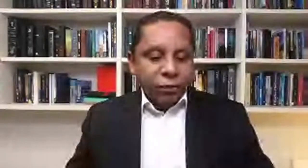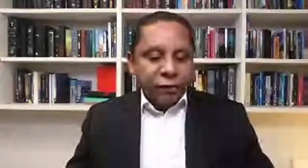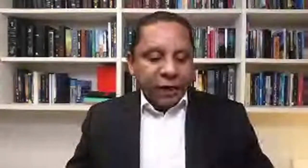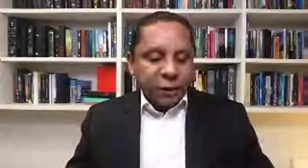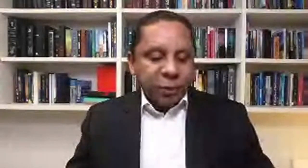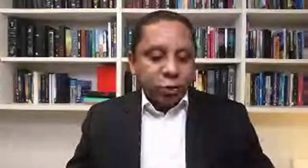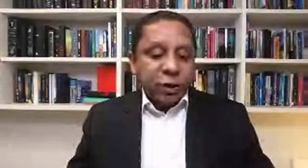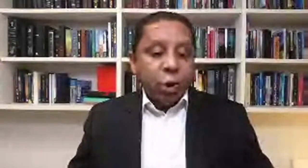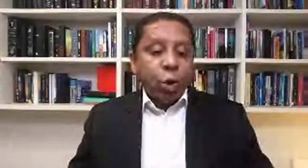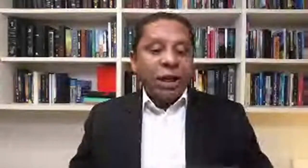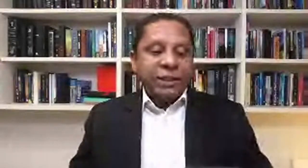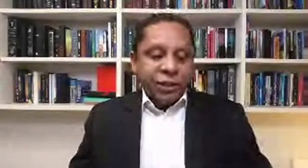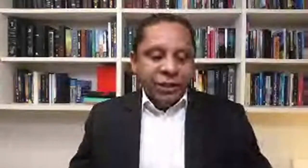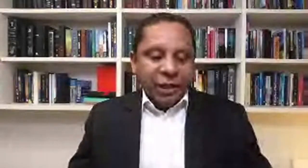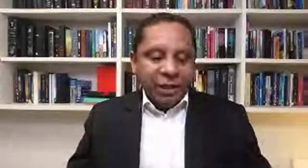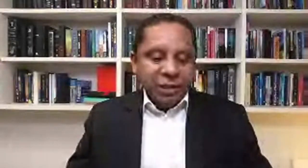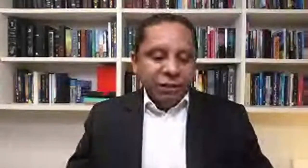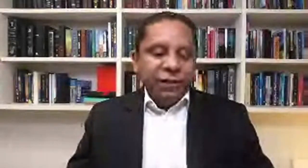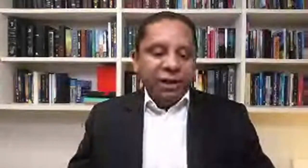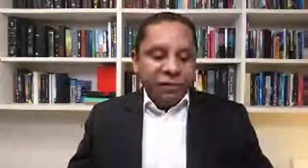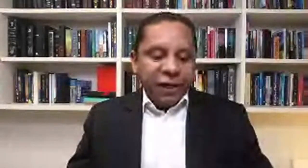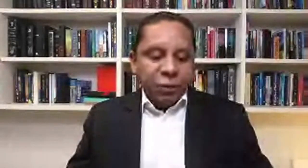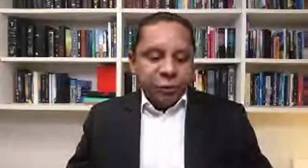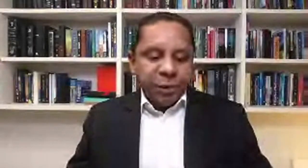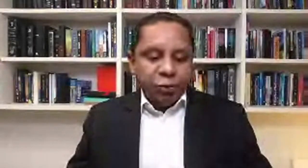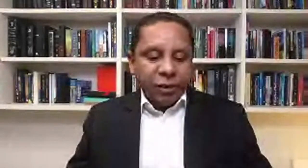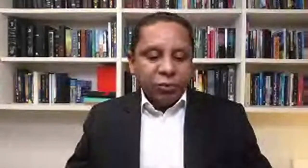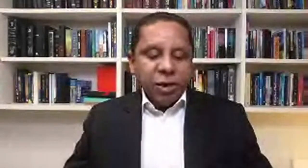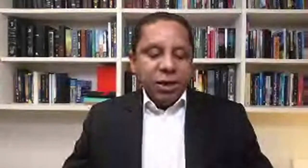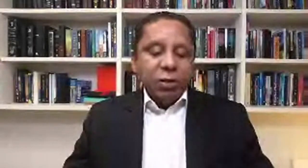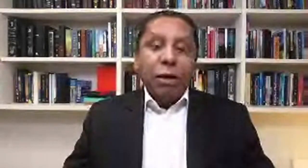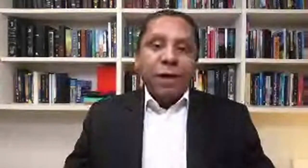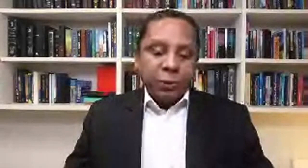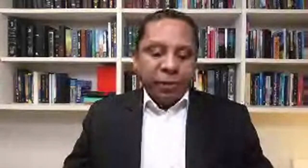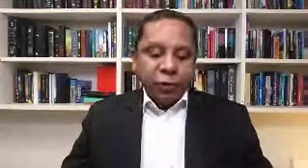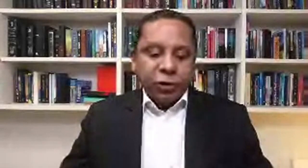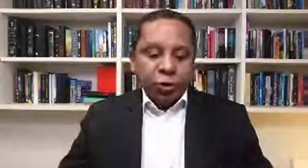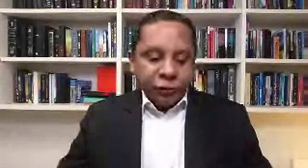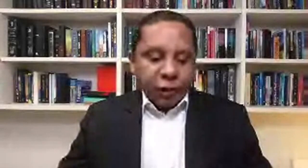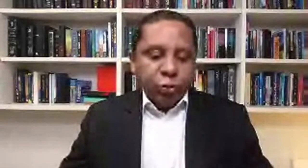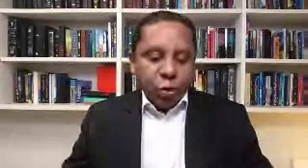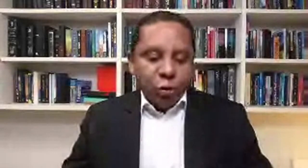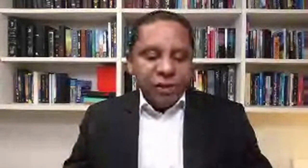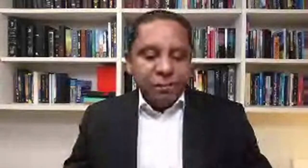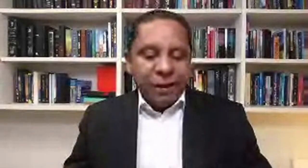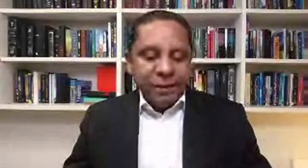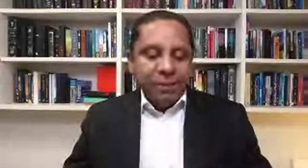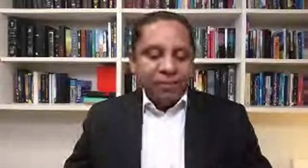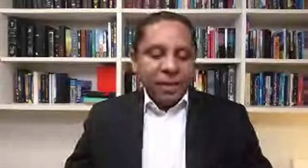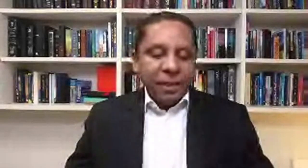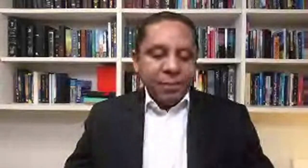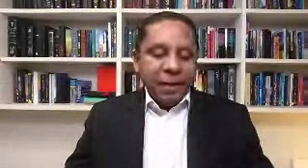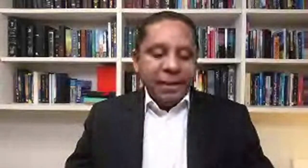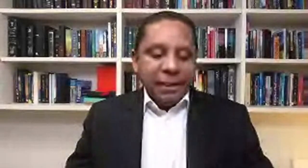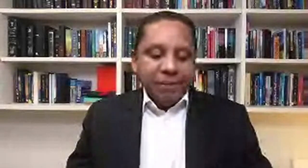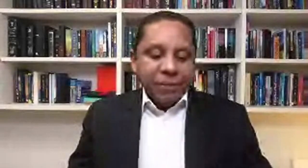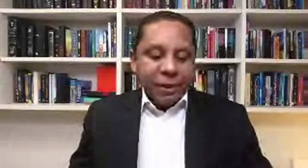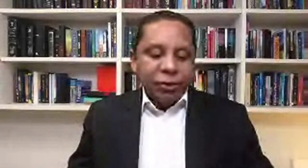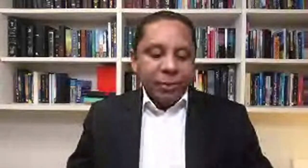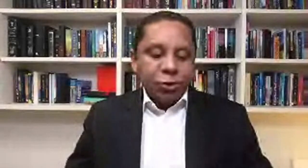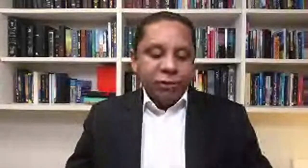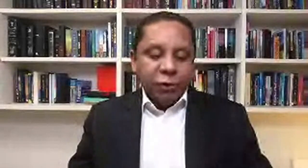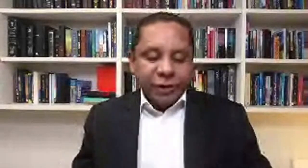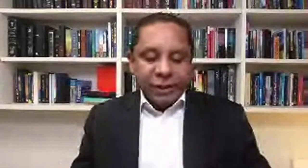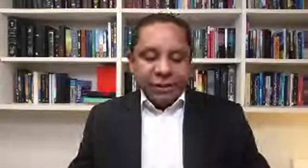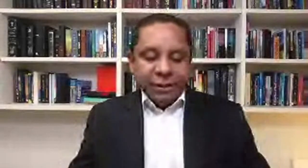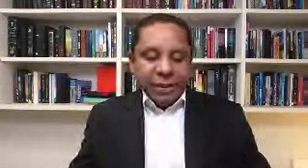aqui temos várias pessoas em Colatina, Vila Velha, no Espírito Santo. Um abraço para você, Oswaldo Gomes e Maria.